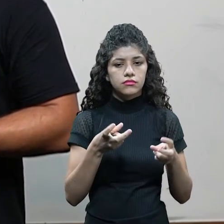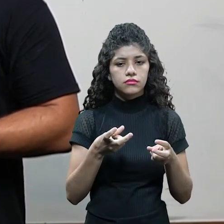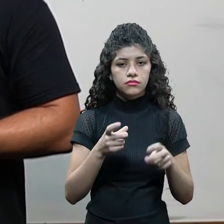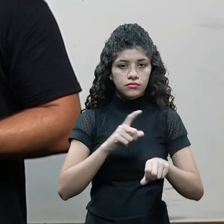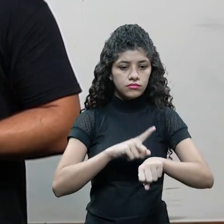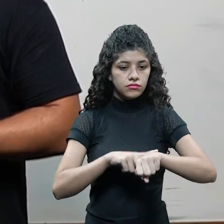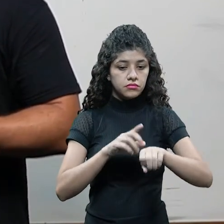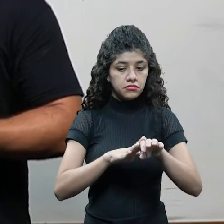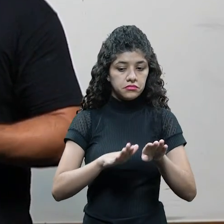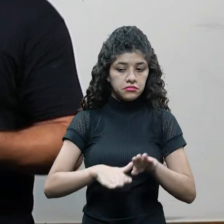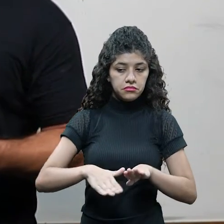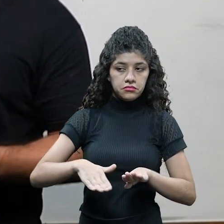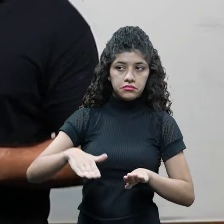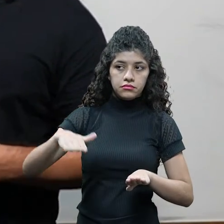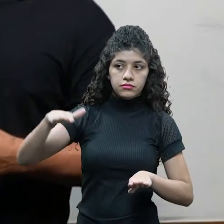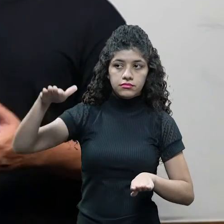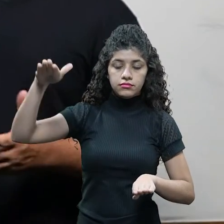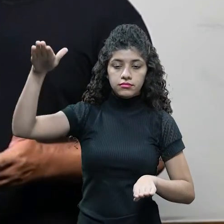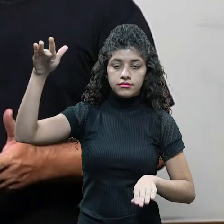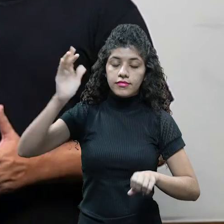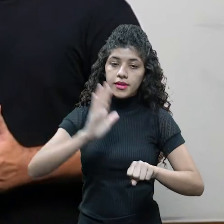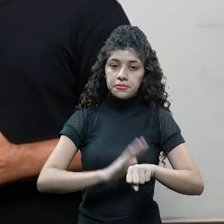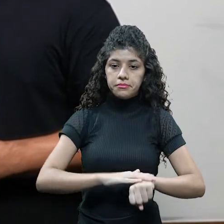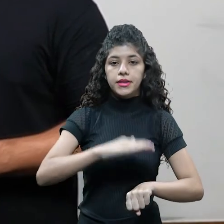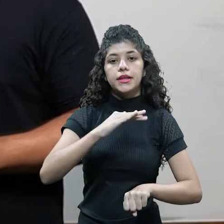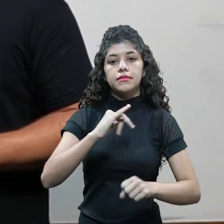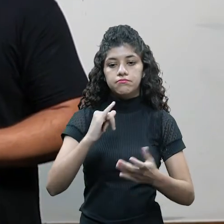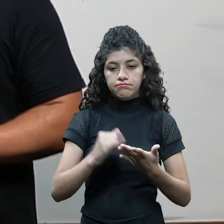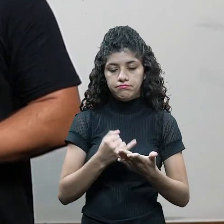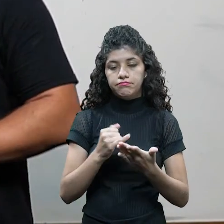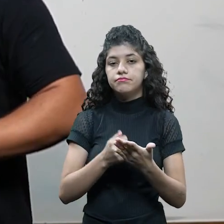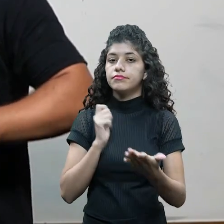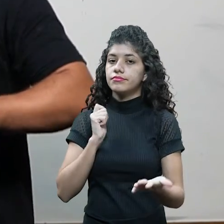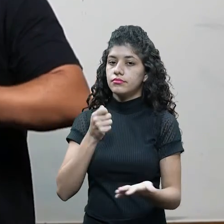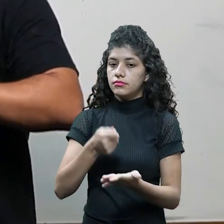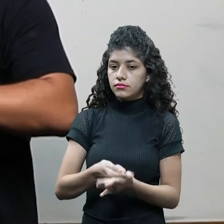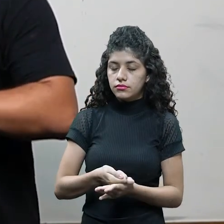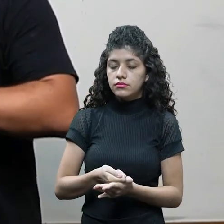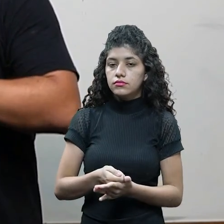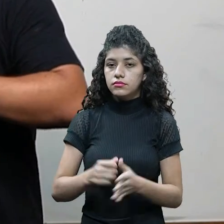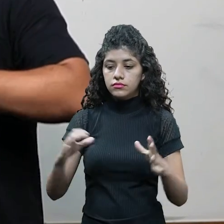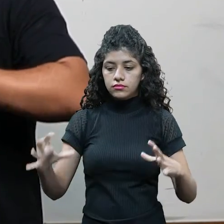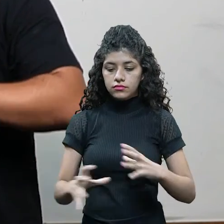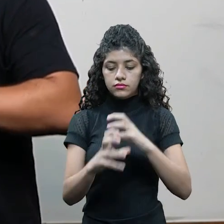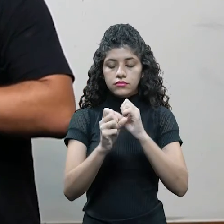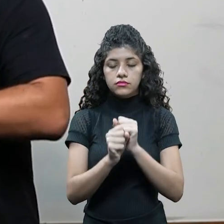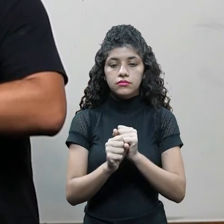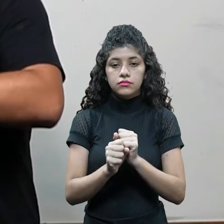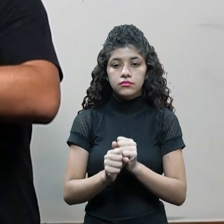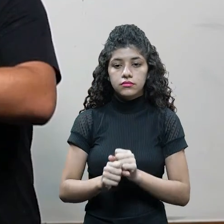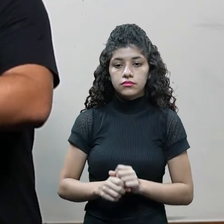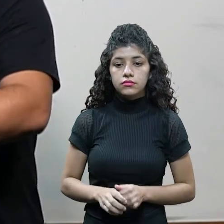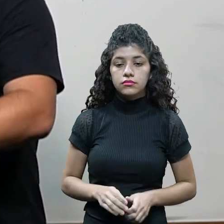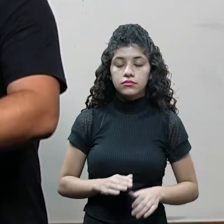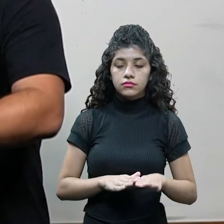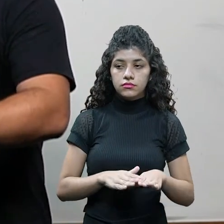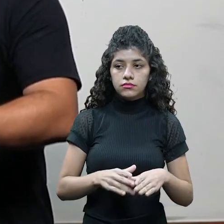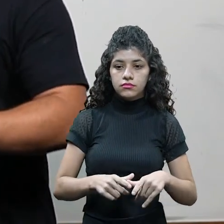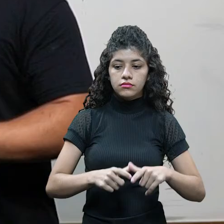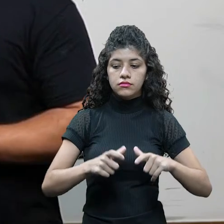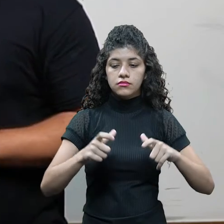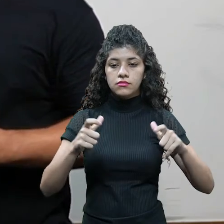prazo você passa pagando determinado produto, um carro, uma moto, o valor final, o montante final, ele vai